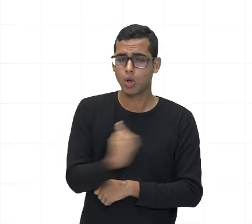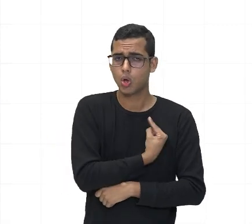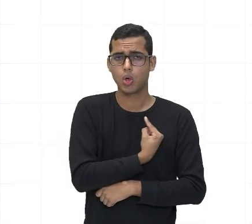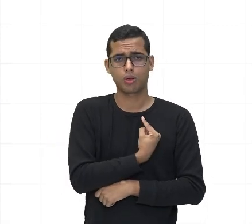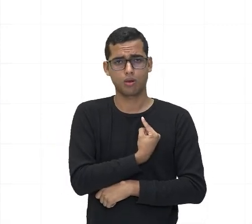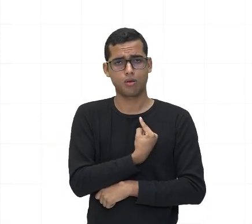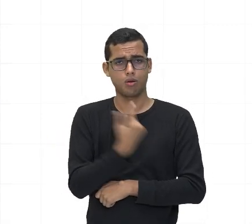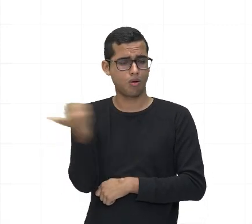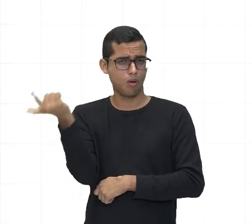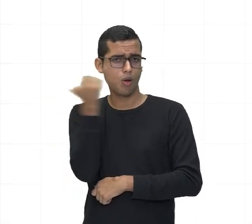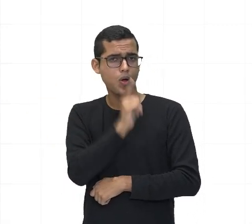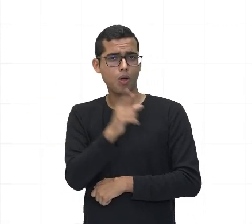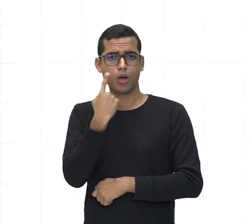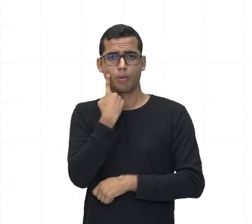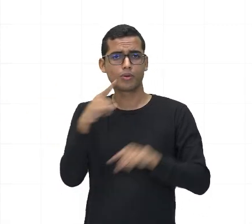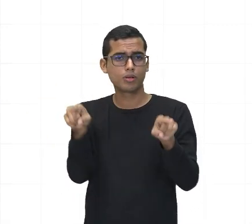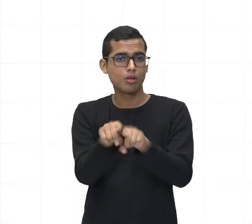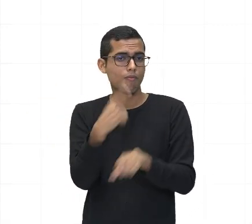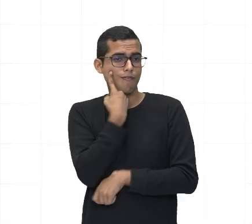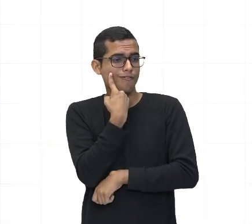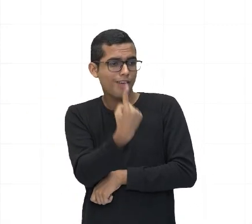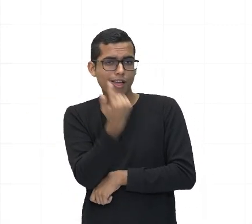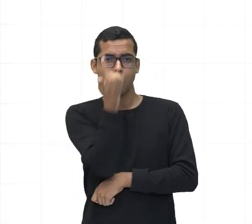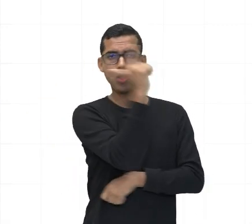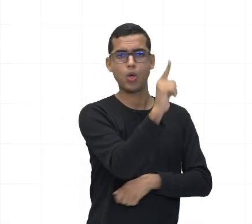encontramos em outras religiões.